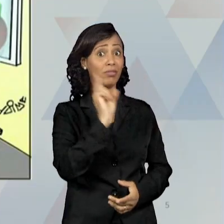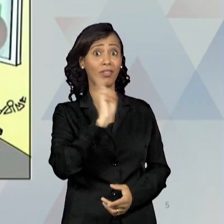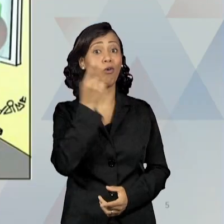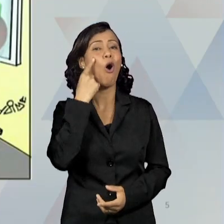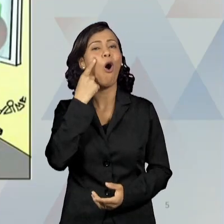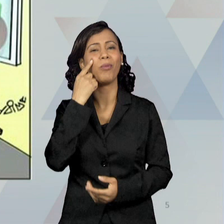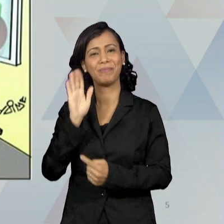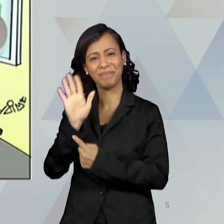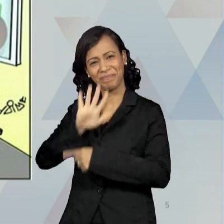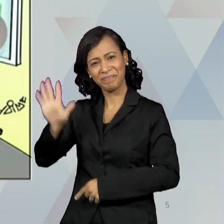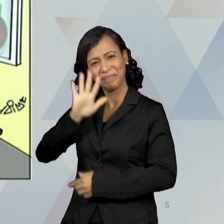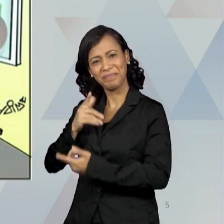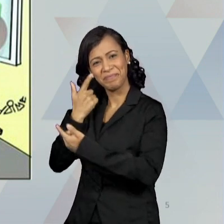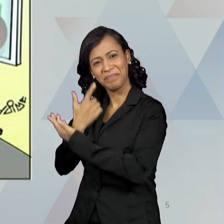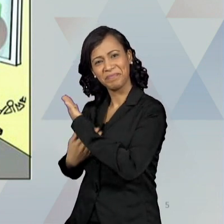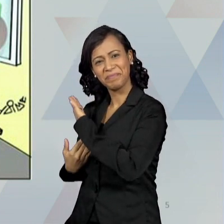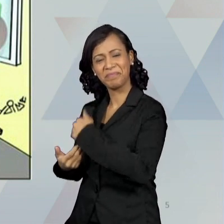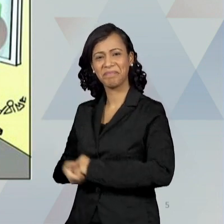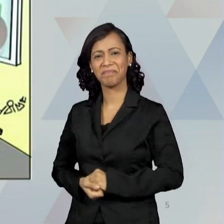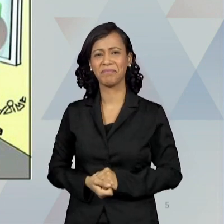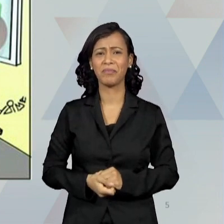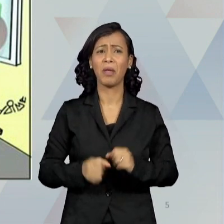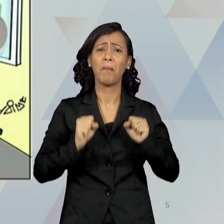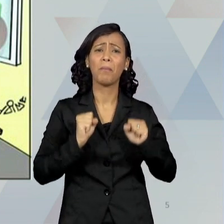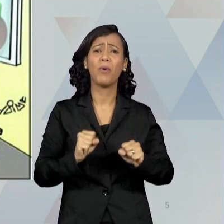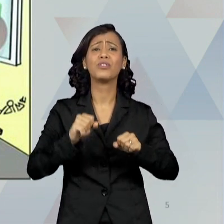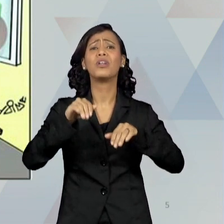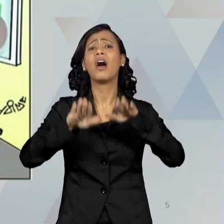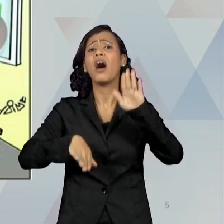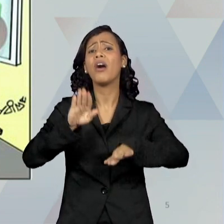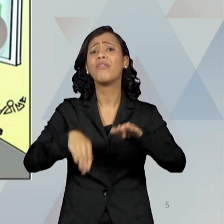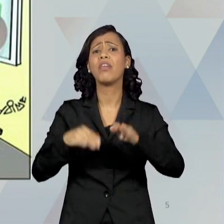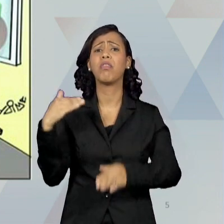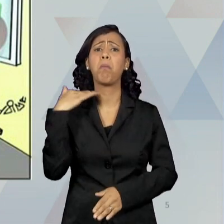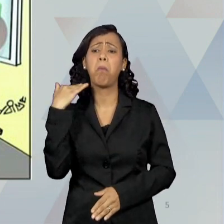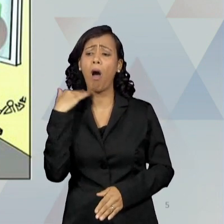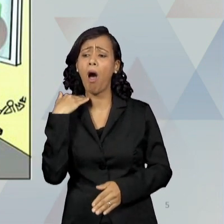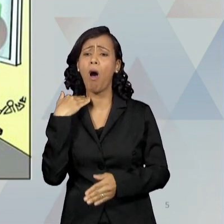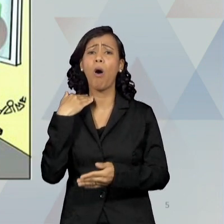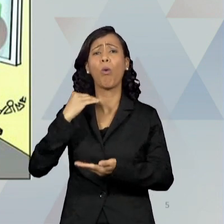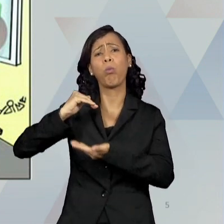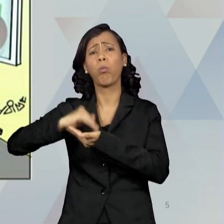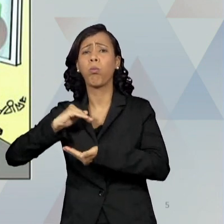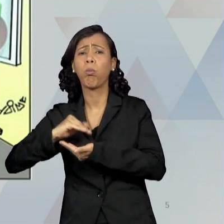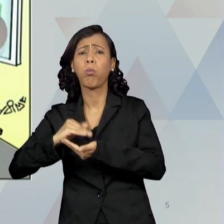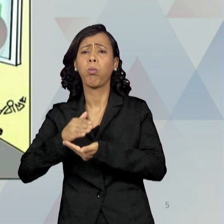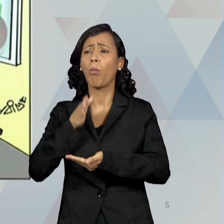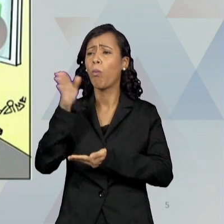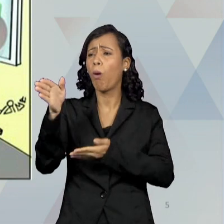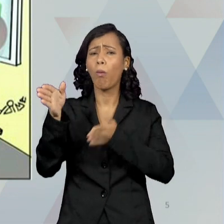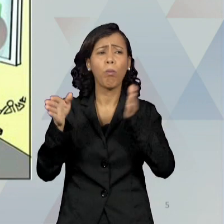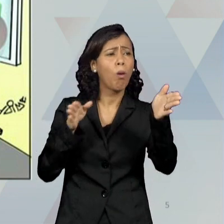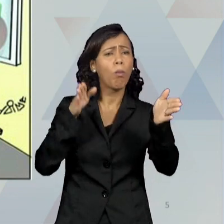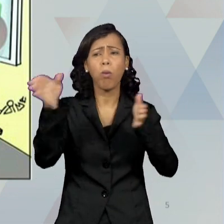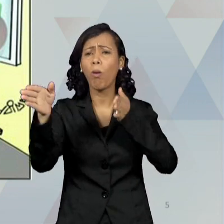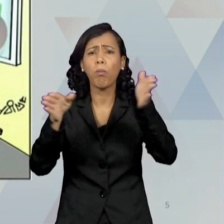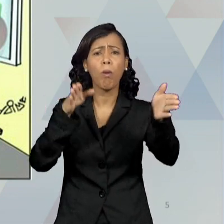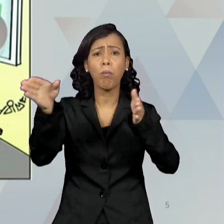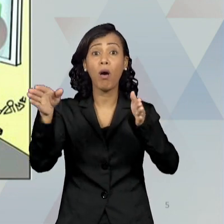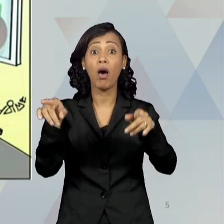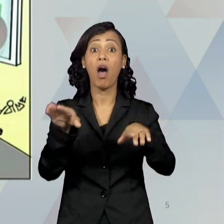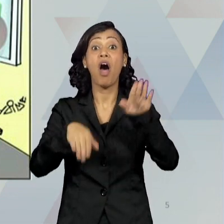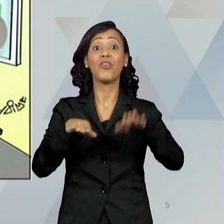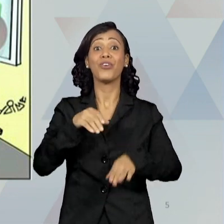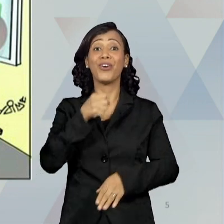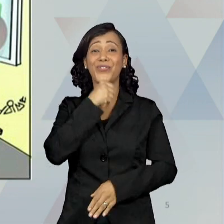que, seja no poupa-tempo, seja para utilizar o banco, seja para mandar e conversar com o